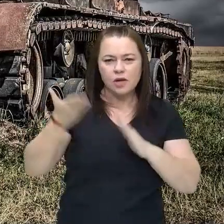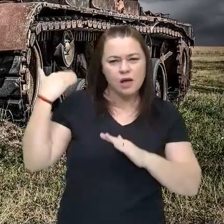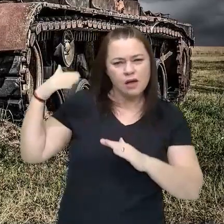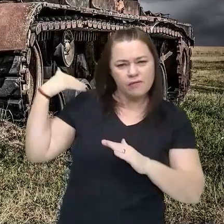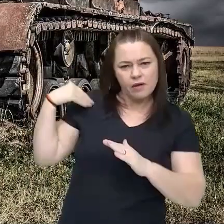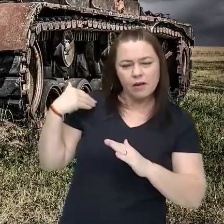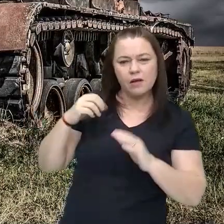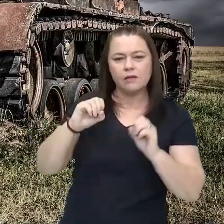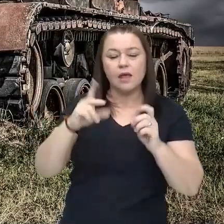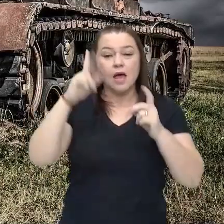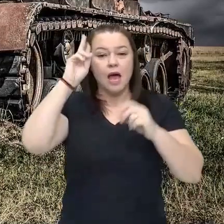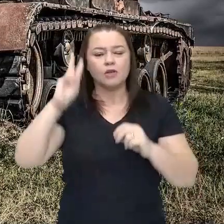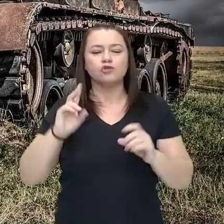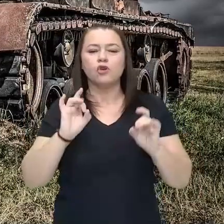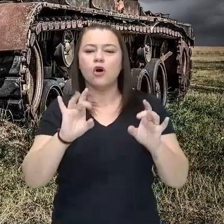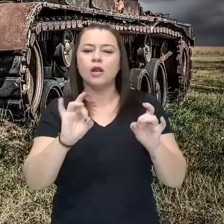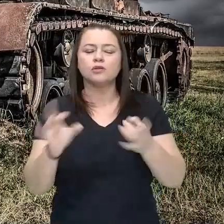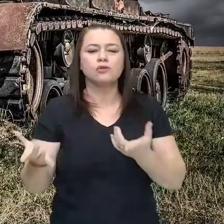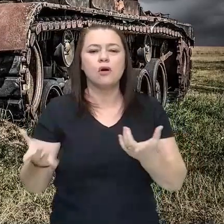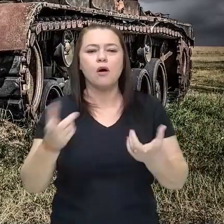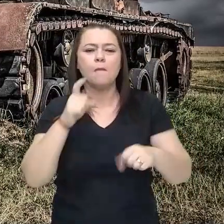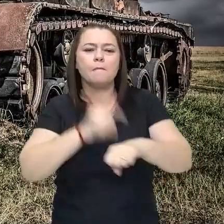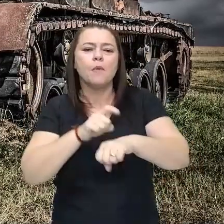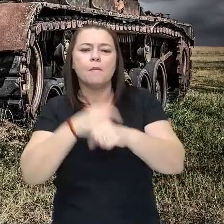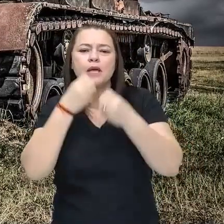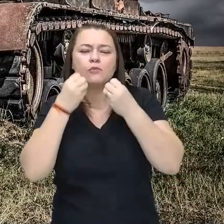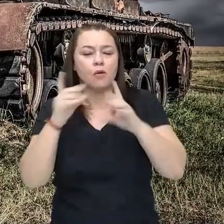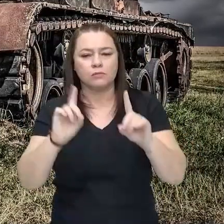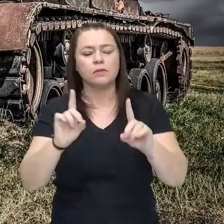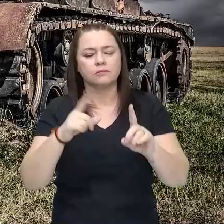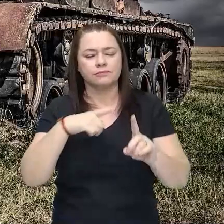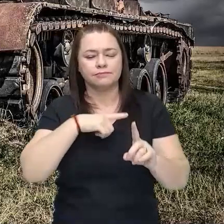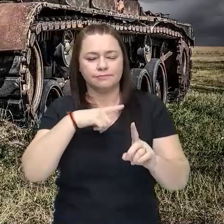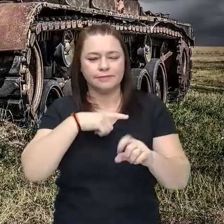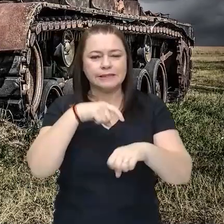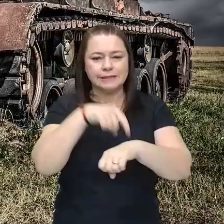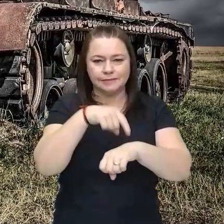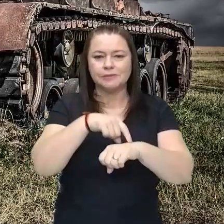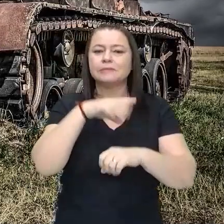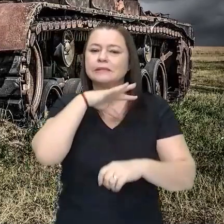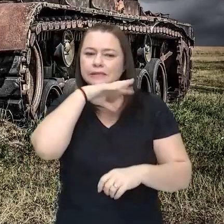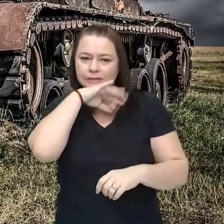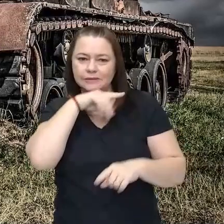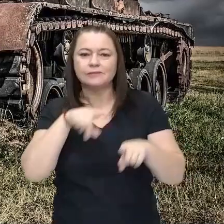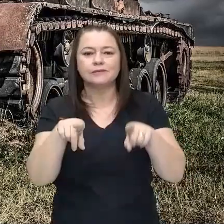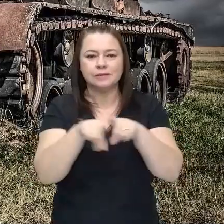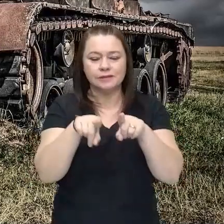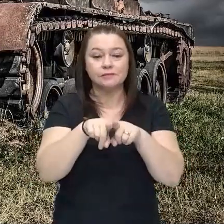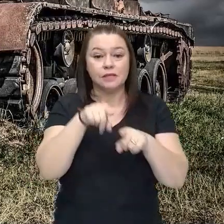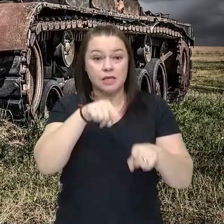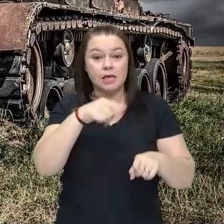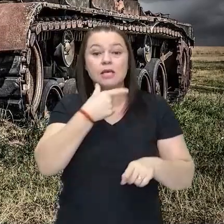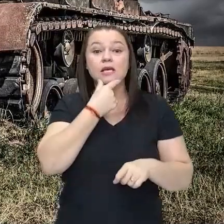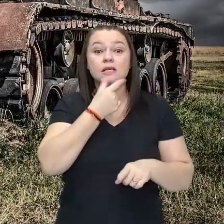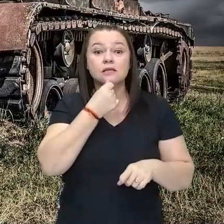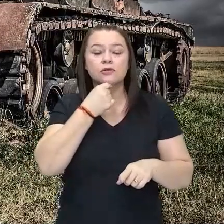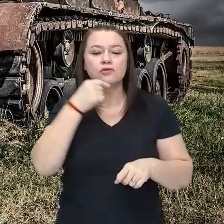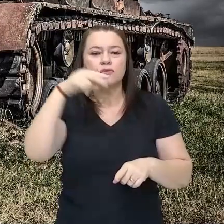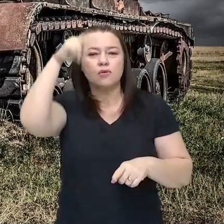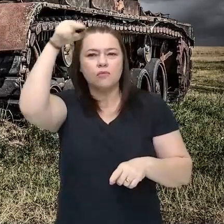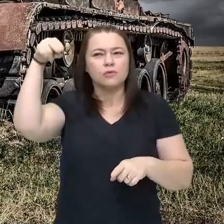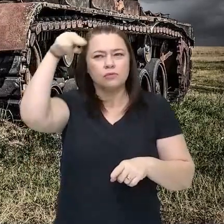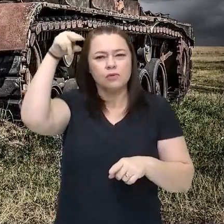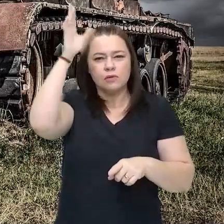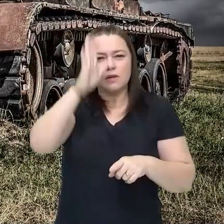só de coisas boas e incríveis, tem momentos ruins também. Esses soldados da borracha eram homens que vinham para cá com a promessa de uma